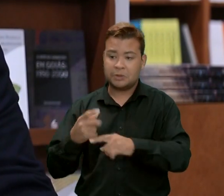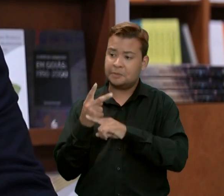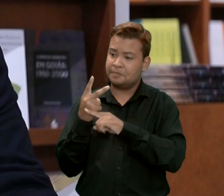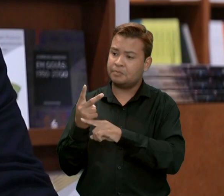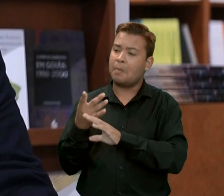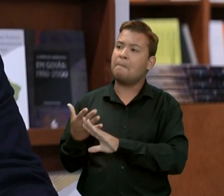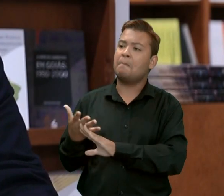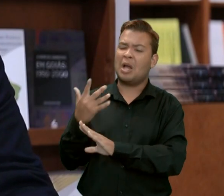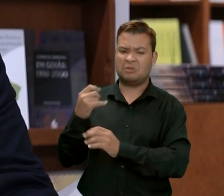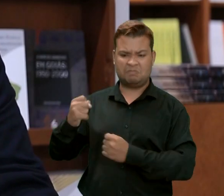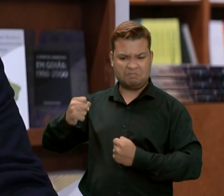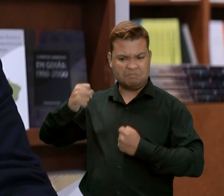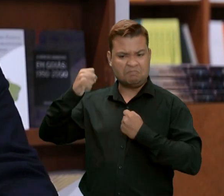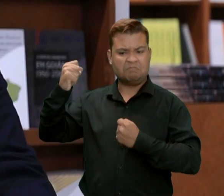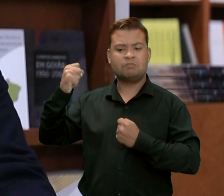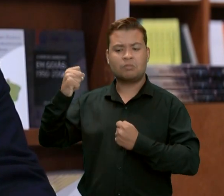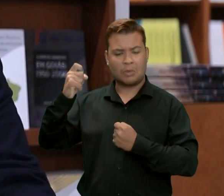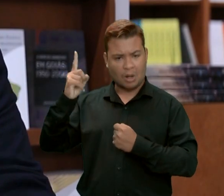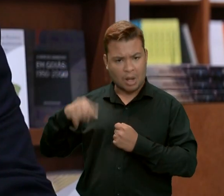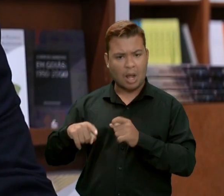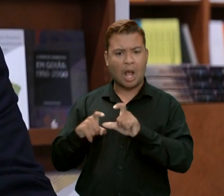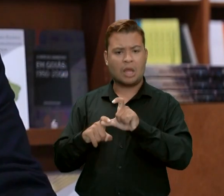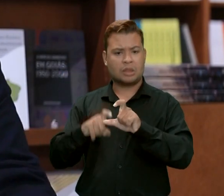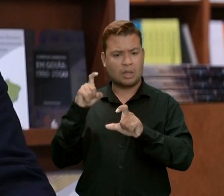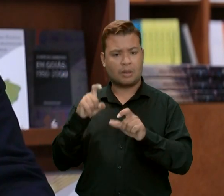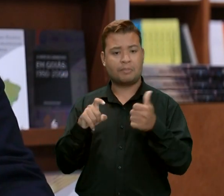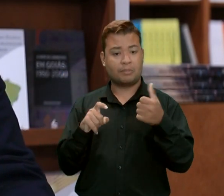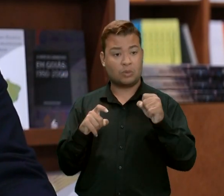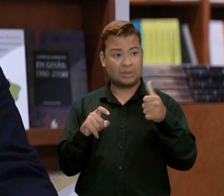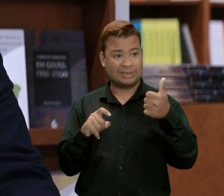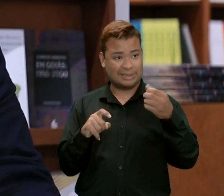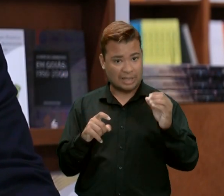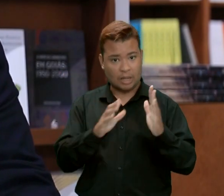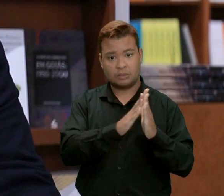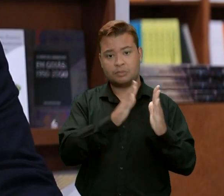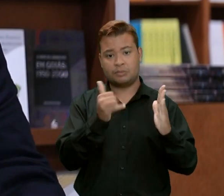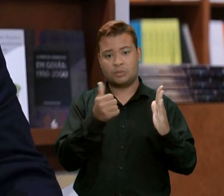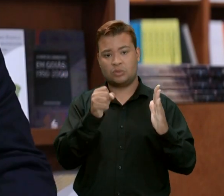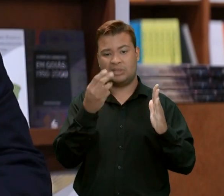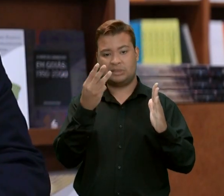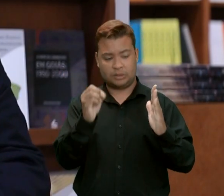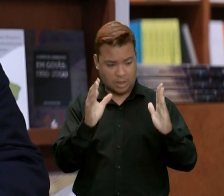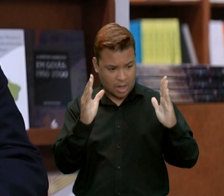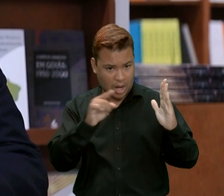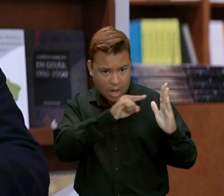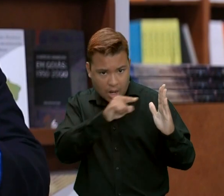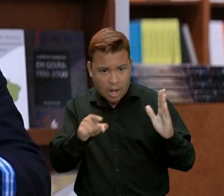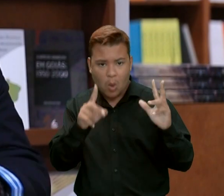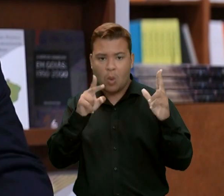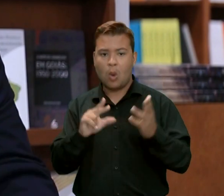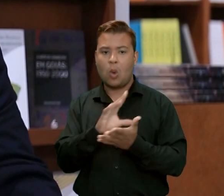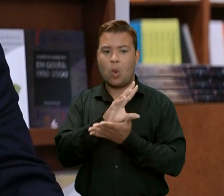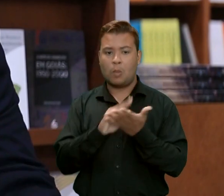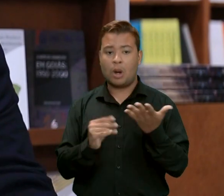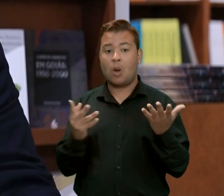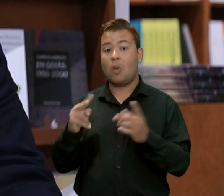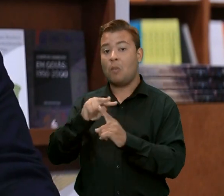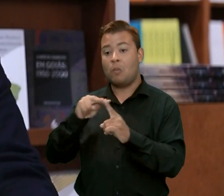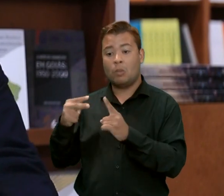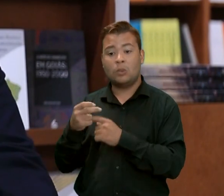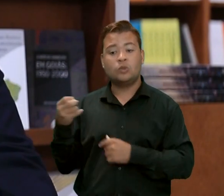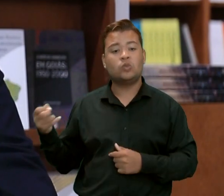passado heróico do período da independência, de 1810 a 1830, e de alguma maneira reencená-los sob uma nova